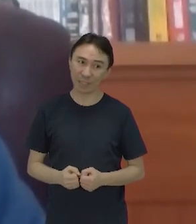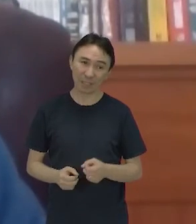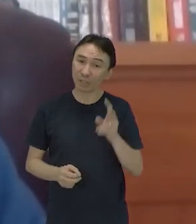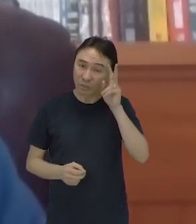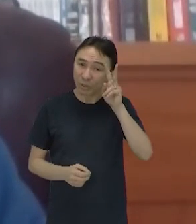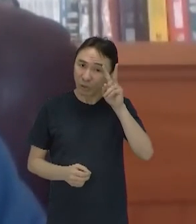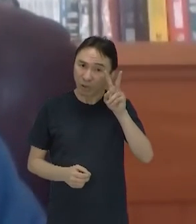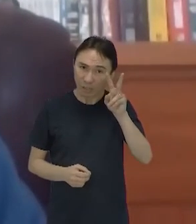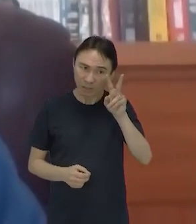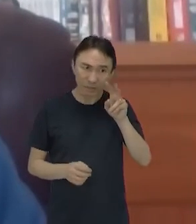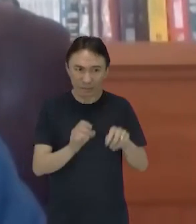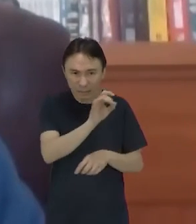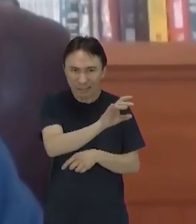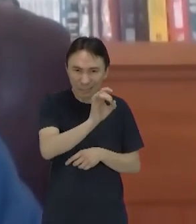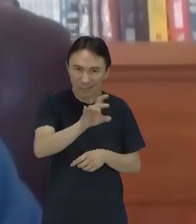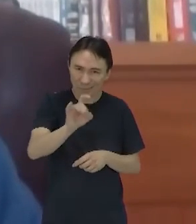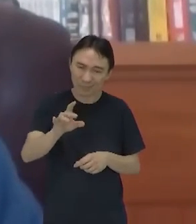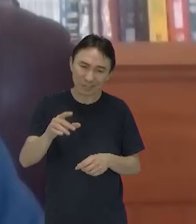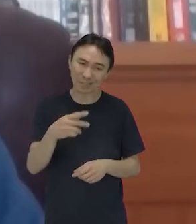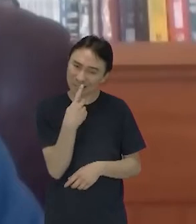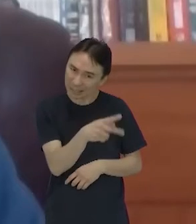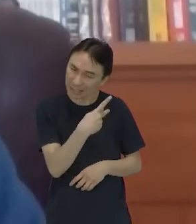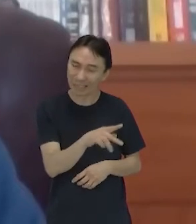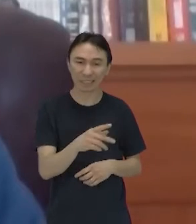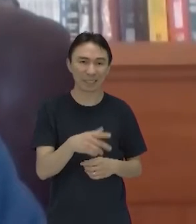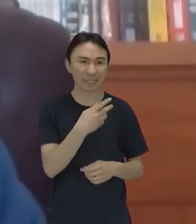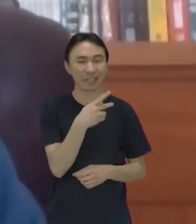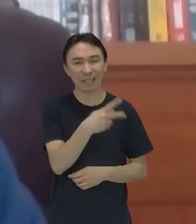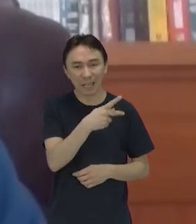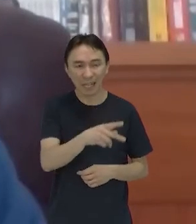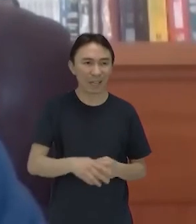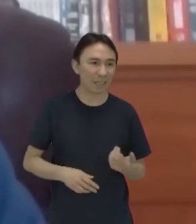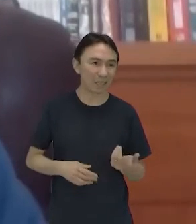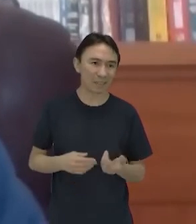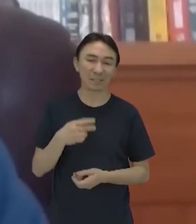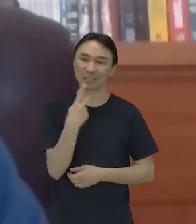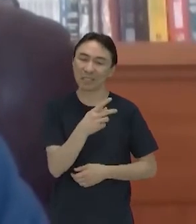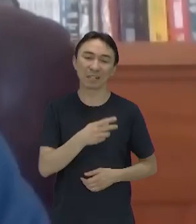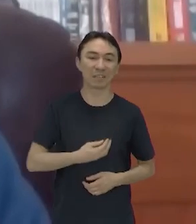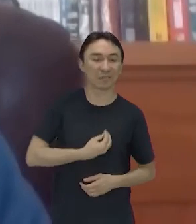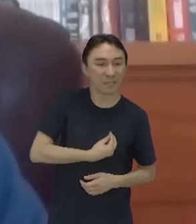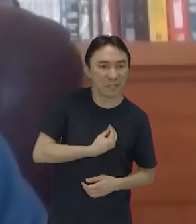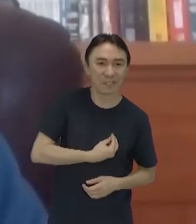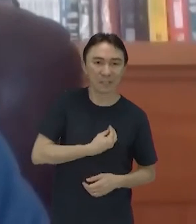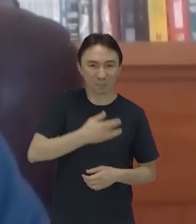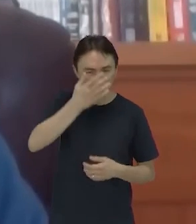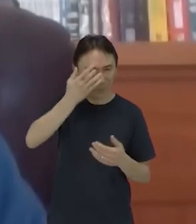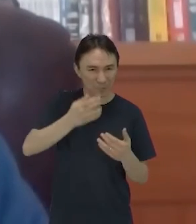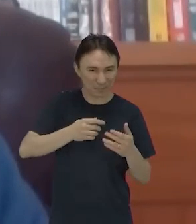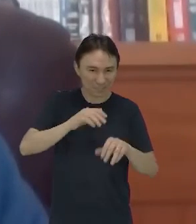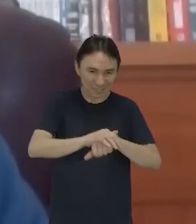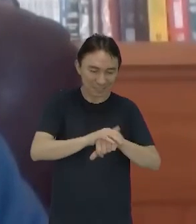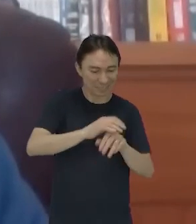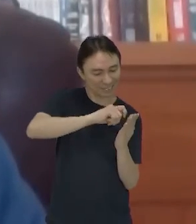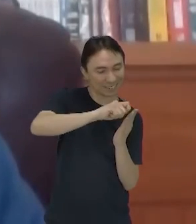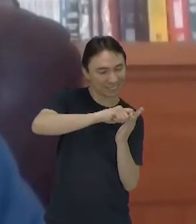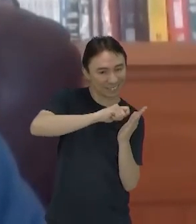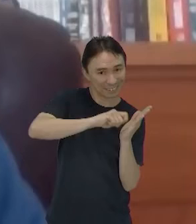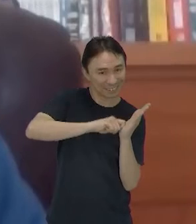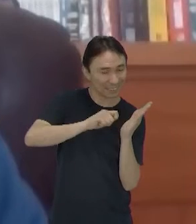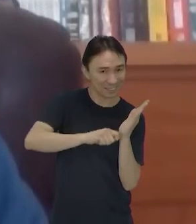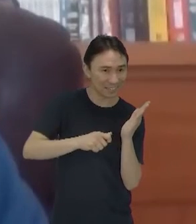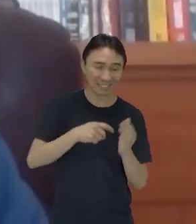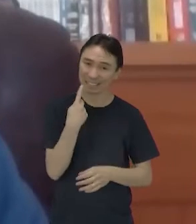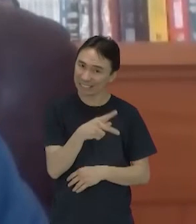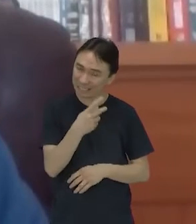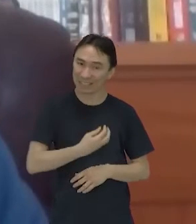referências de vida do seu próprio autor, do seu escritor, do seu roteirista. And I